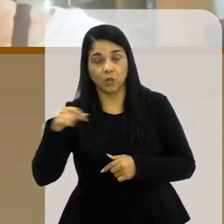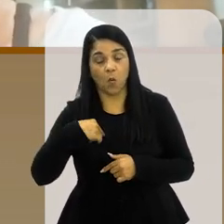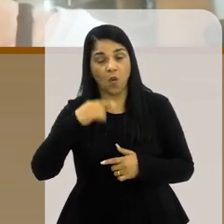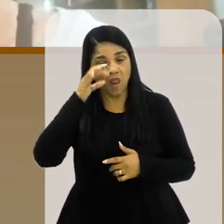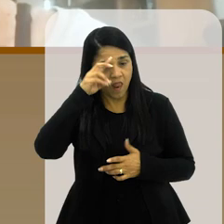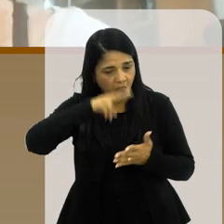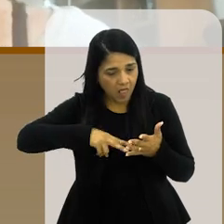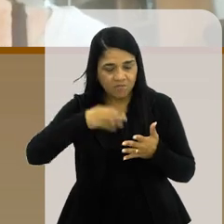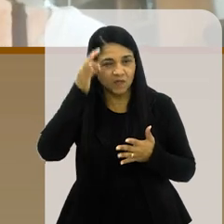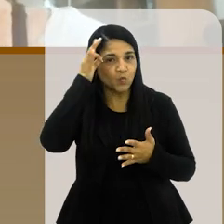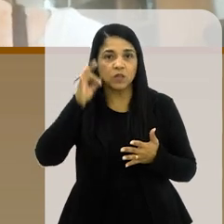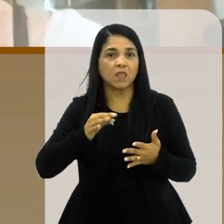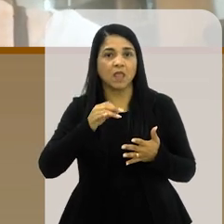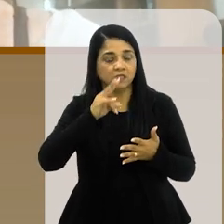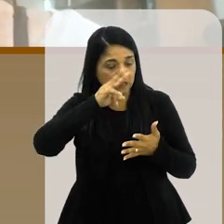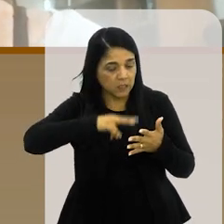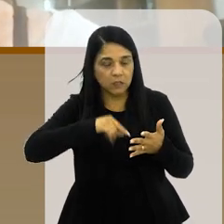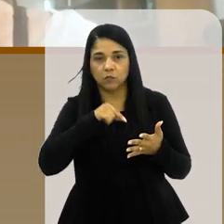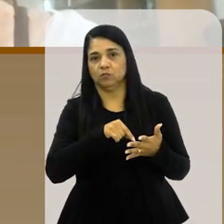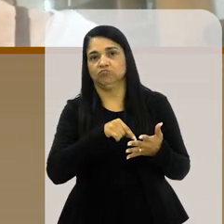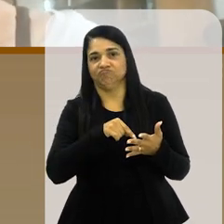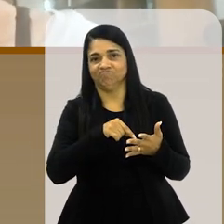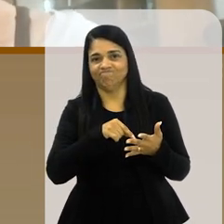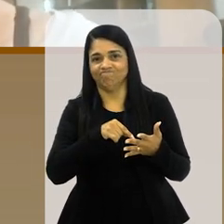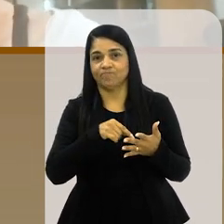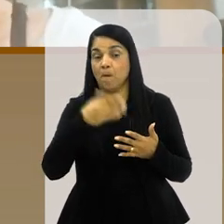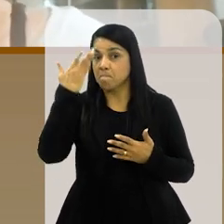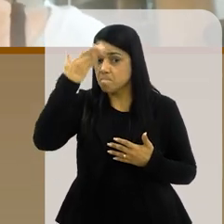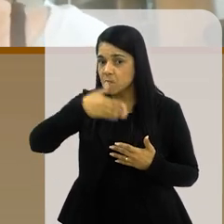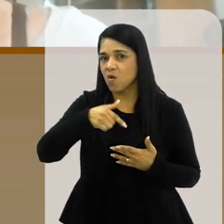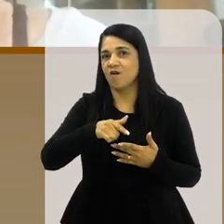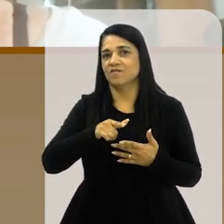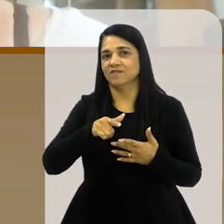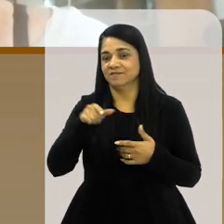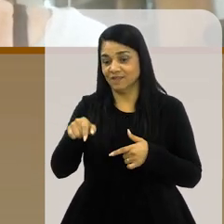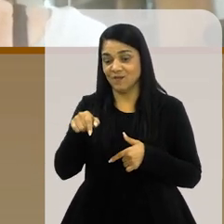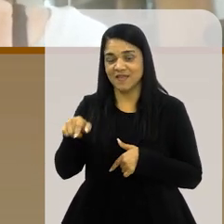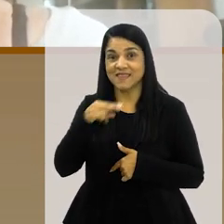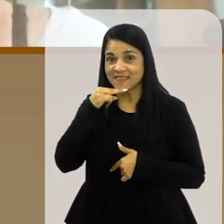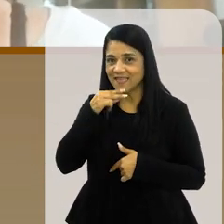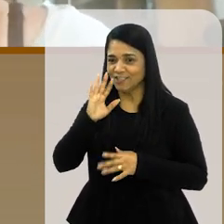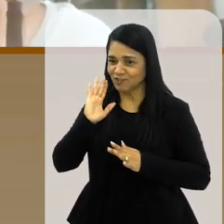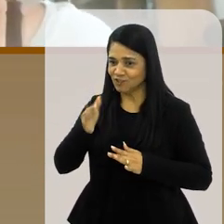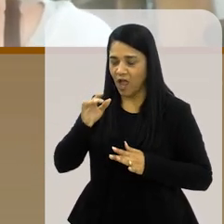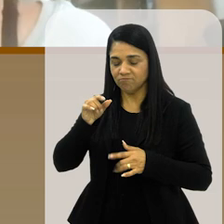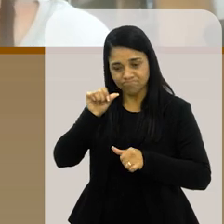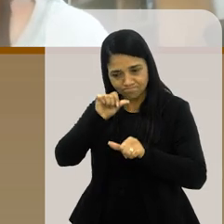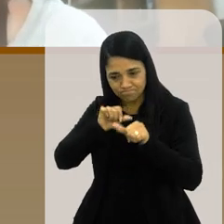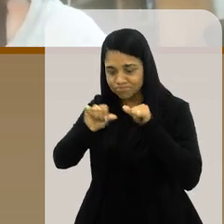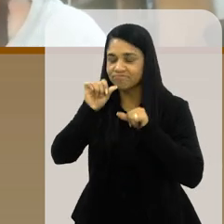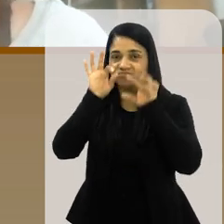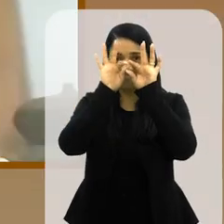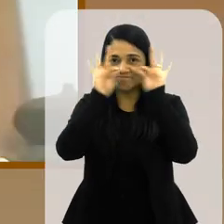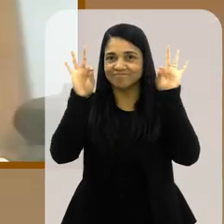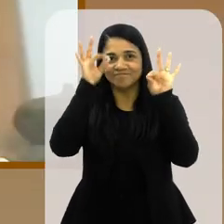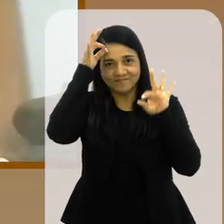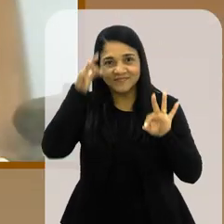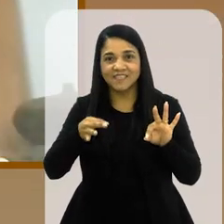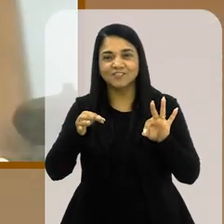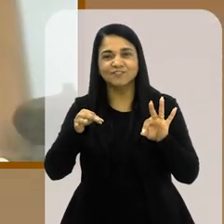está lendo. Isso é a prova de que já houve essa virada de chave, né? Sim, houve essa